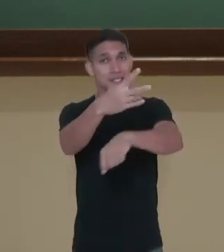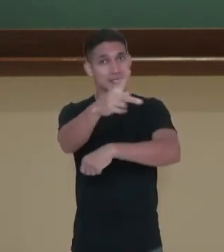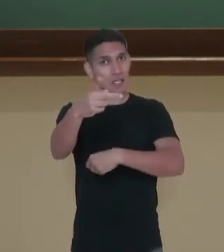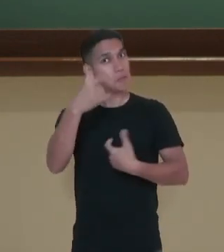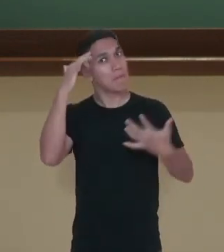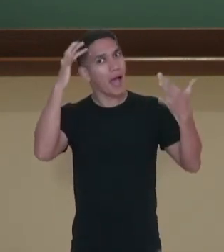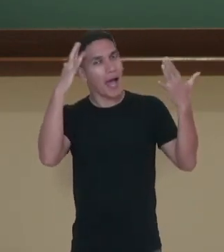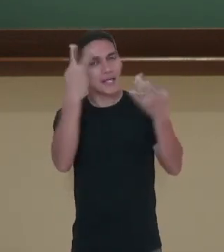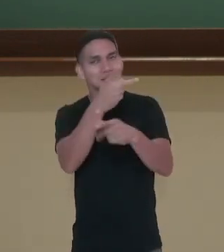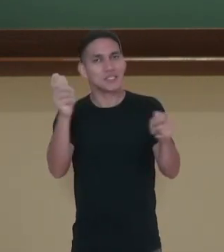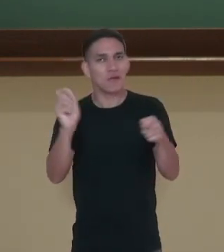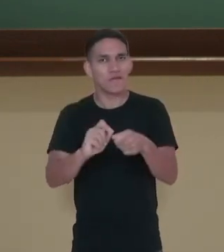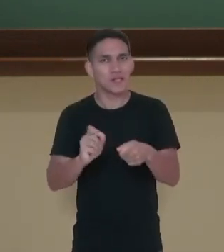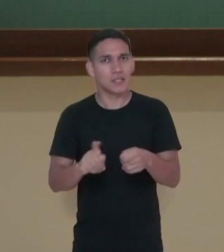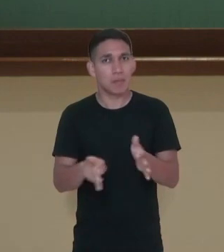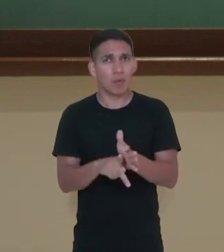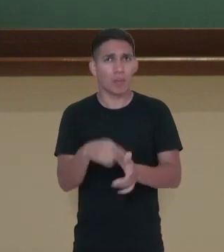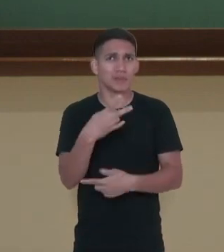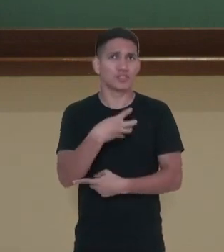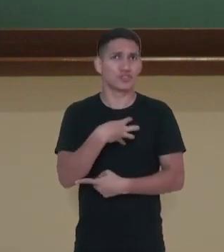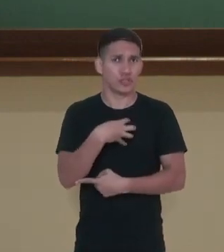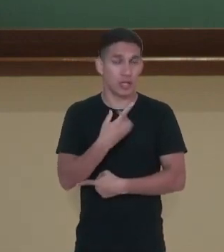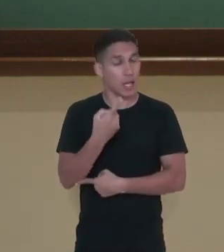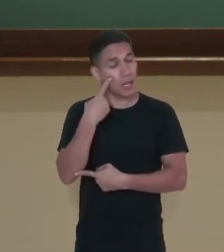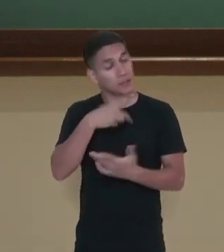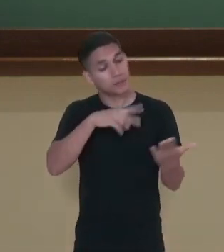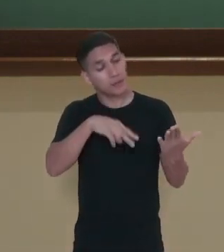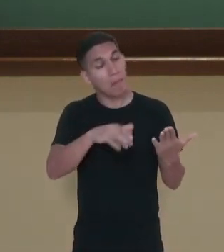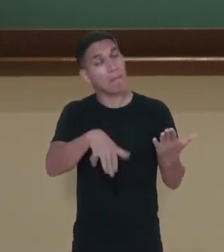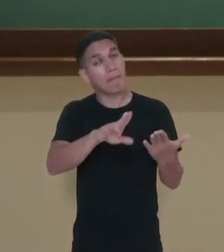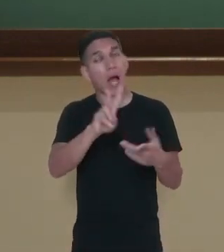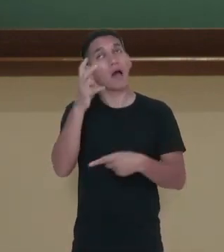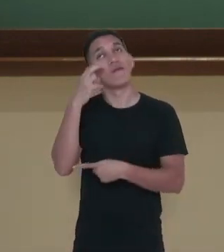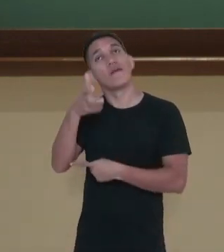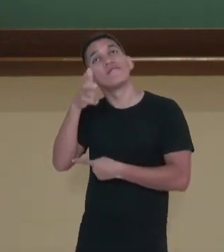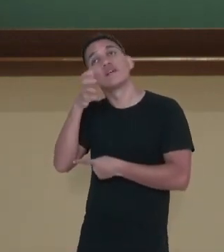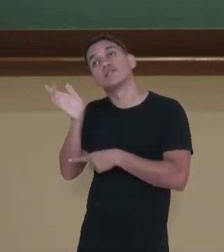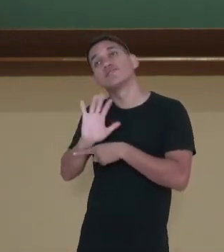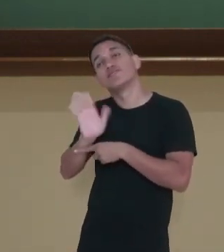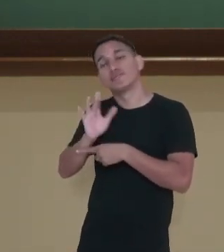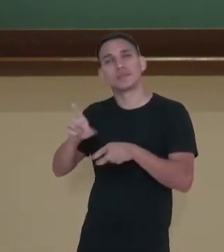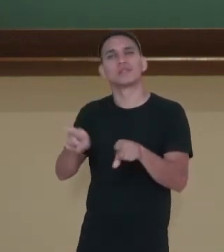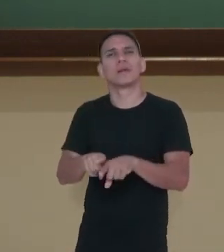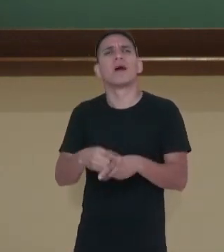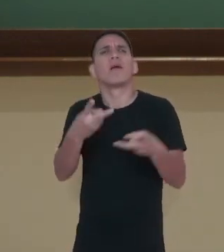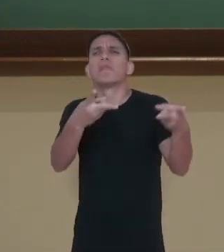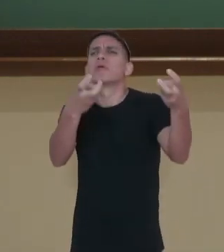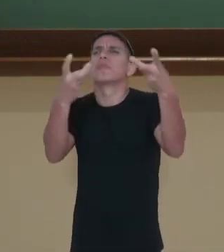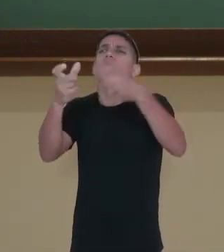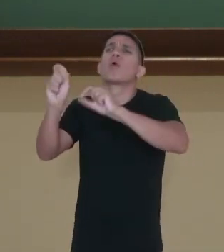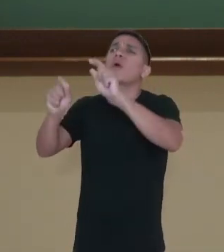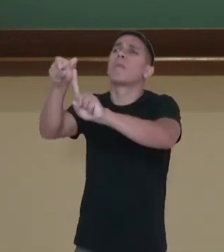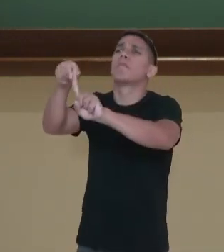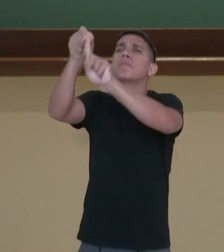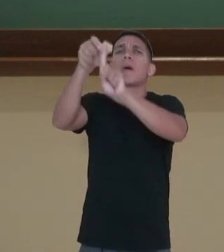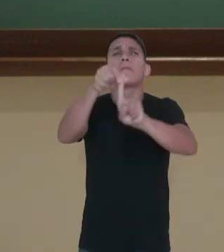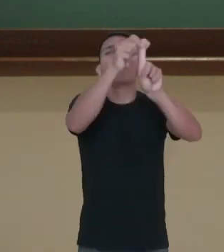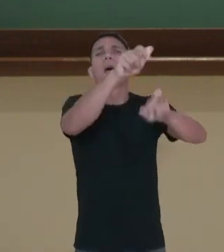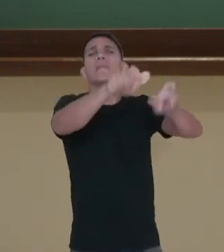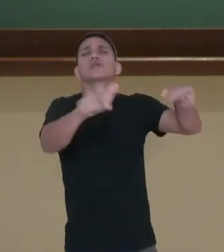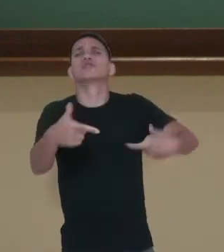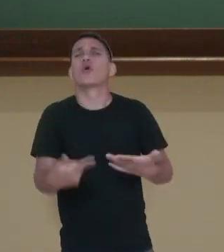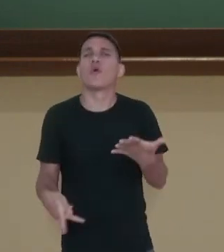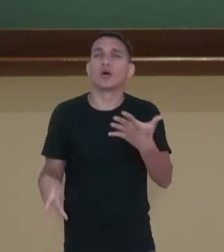você produzir músicas experimentais? Leia mais a respeito, veja vídeos a respeito, veja quem são os músicos que produzem